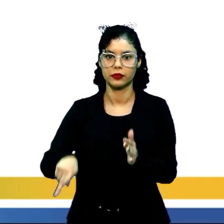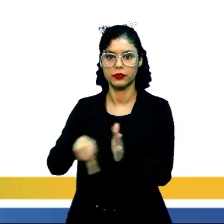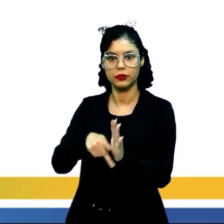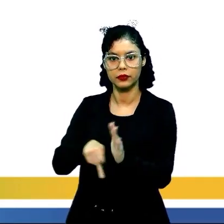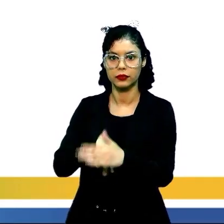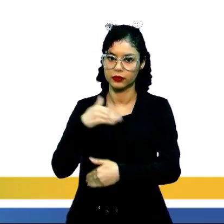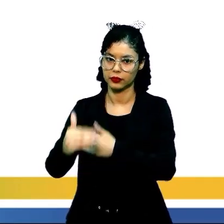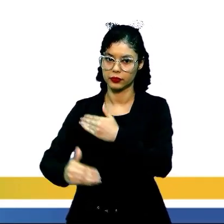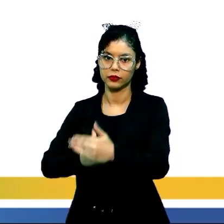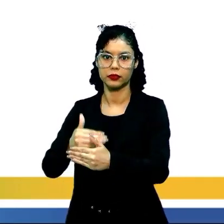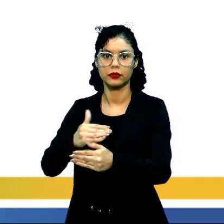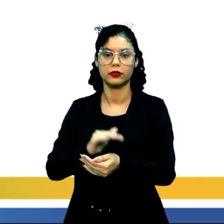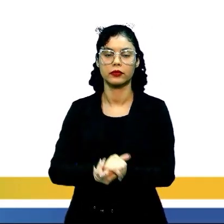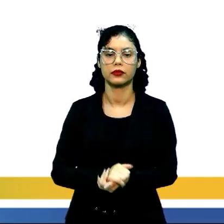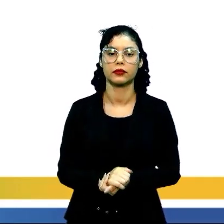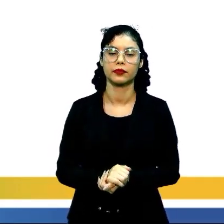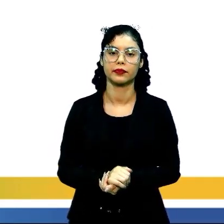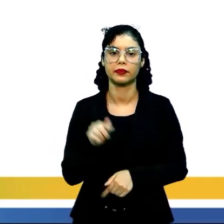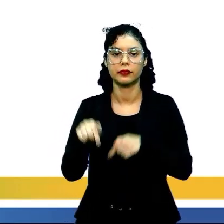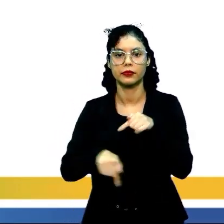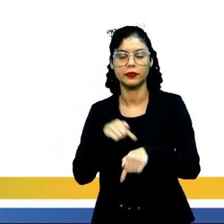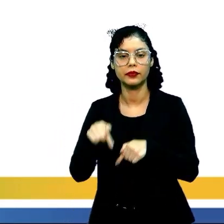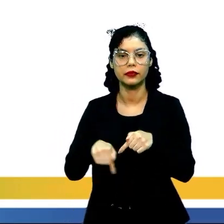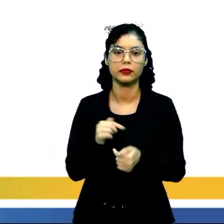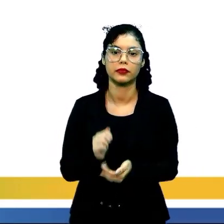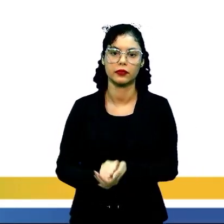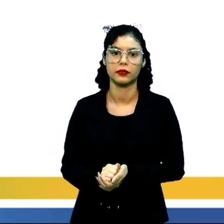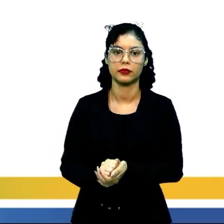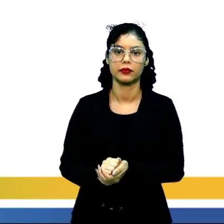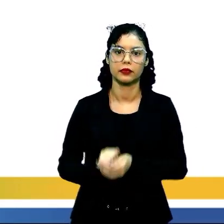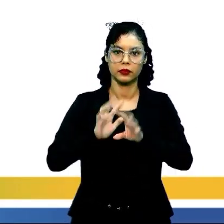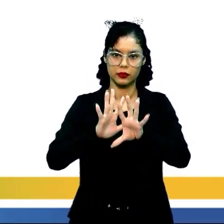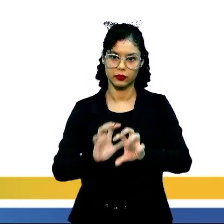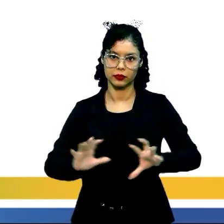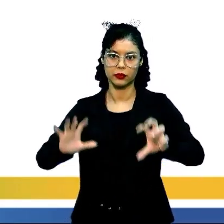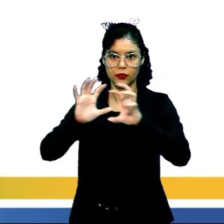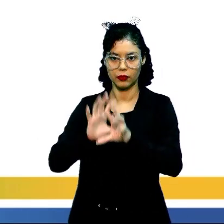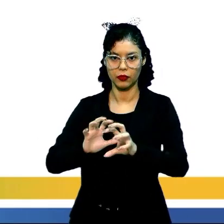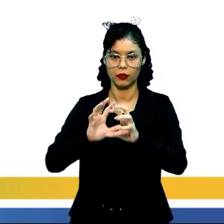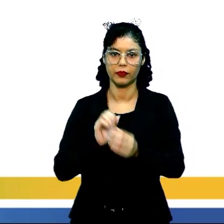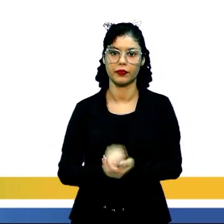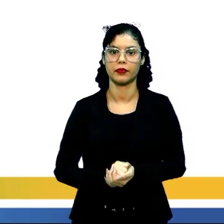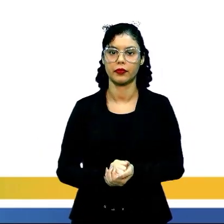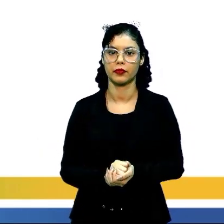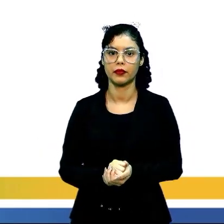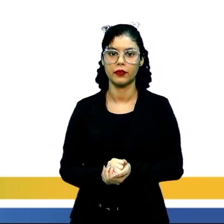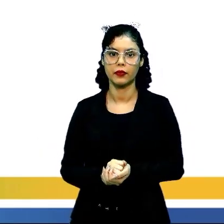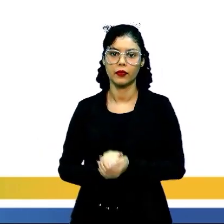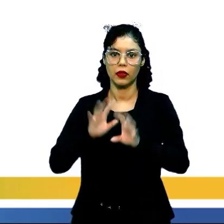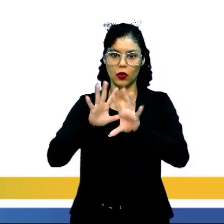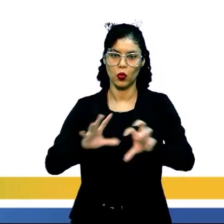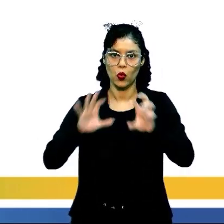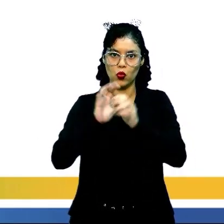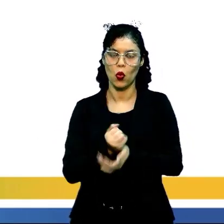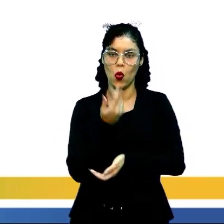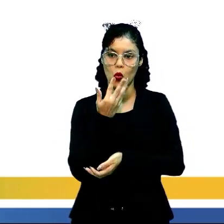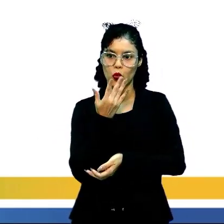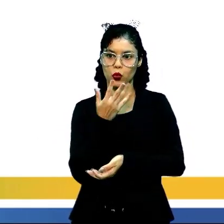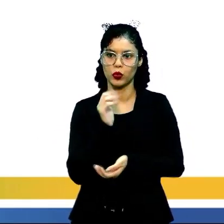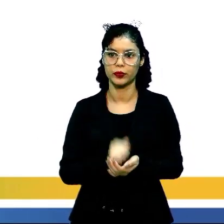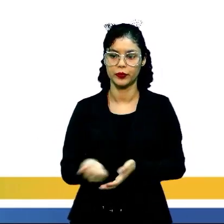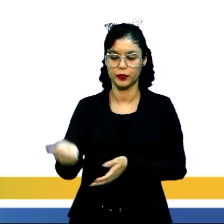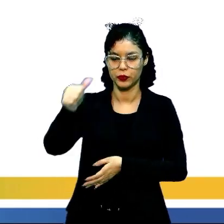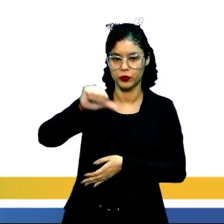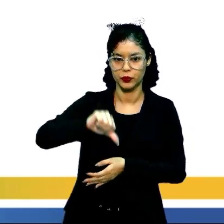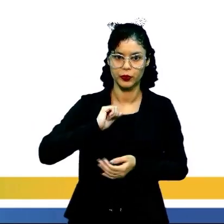a um processo químico? Letra A, coagulação e decantação. Letra B, coagulação e